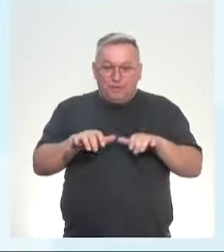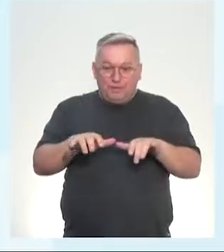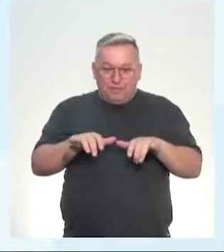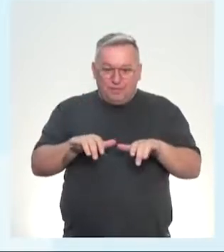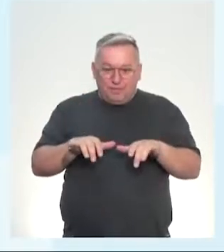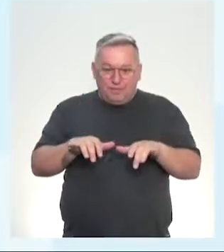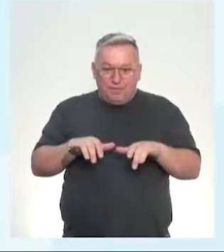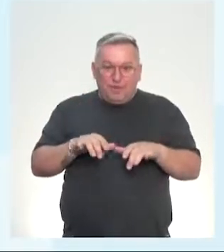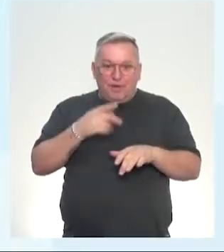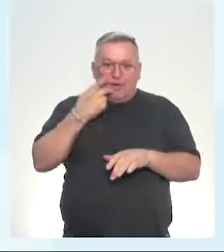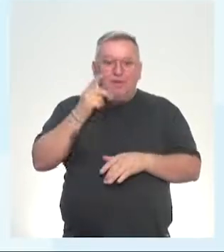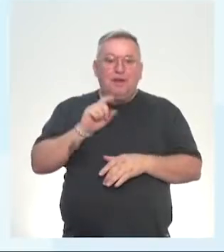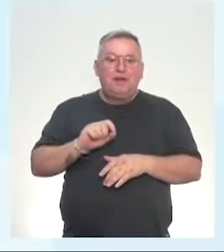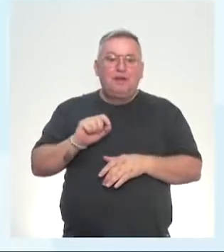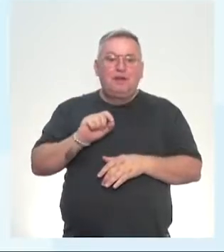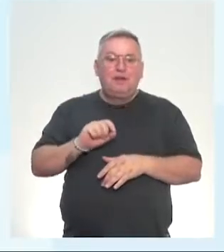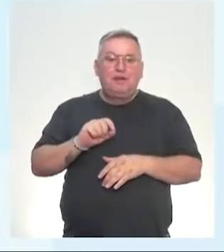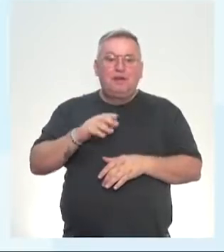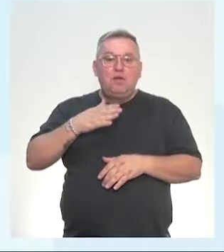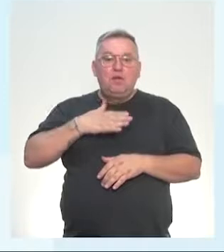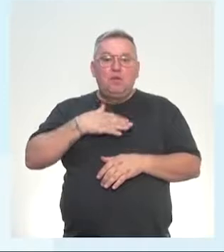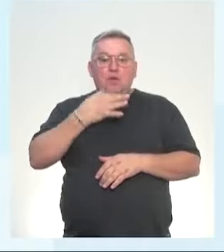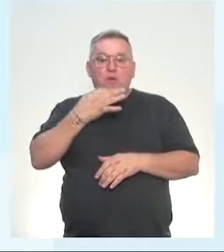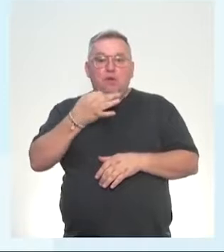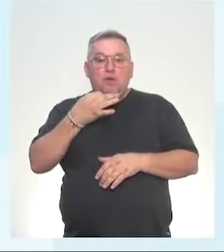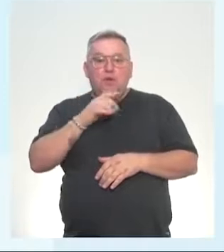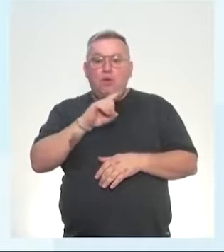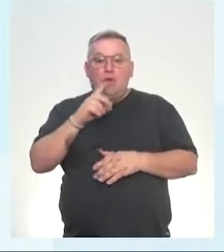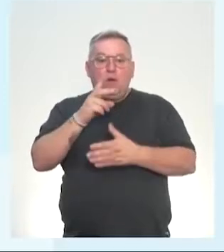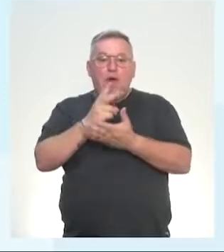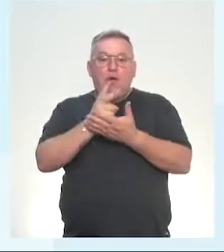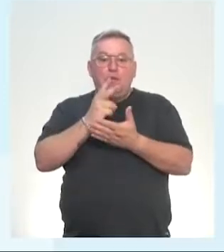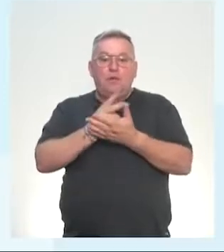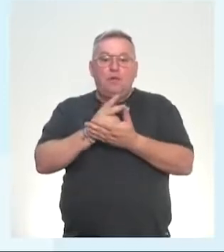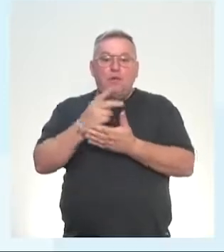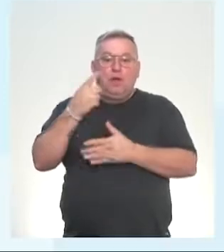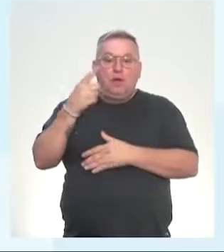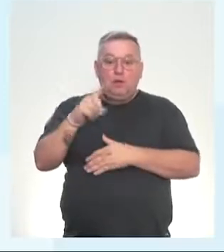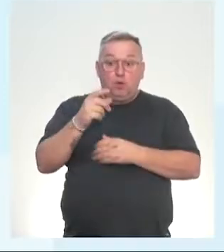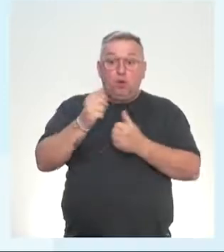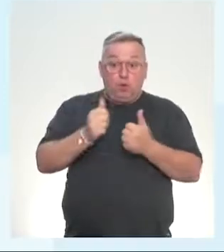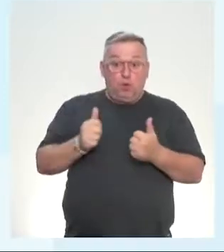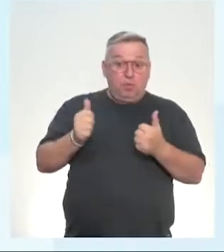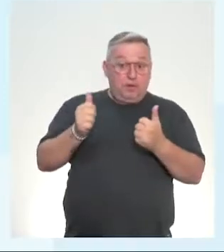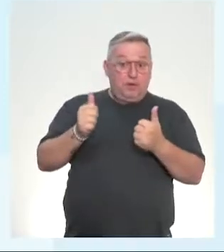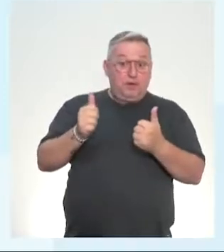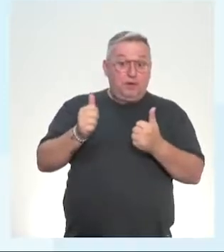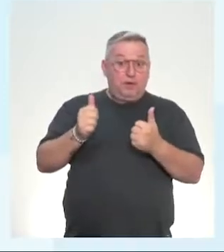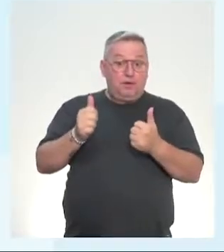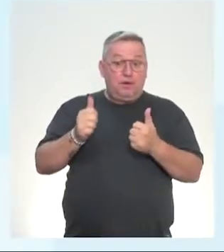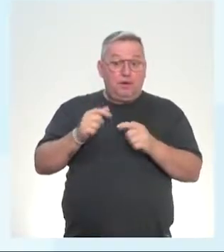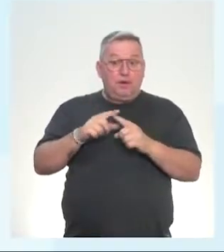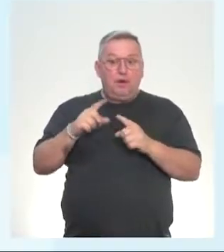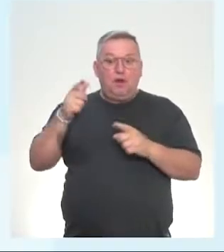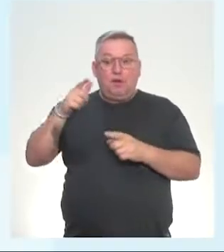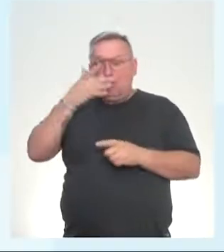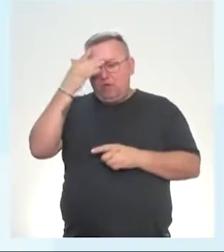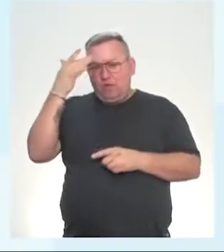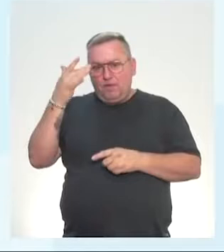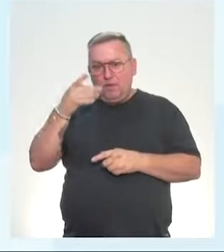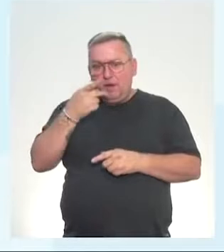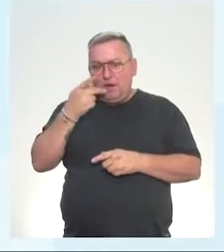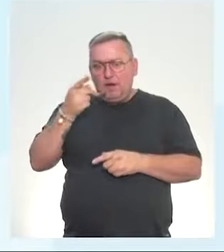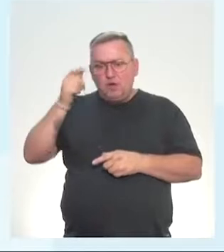e ela diz assim: minha opinião não é a mesma que a tua, tudo bem? A outra pessoa